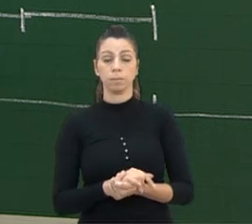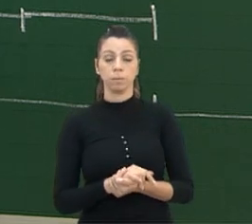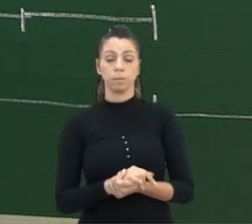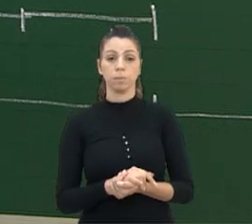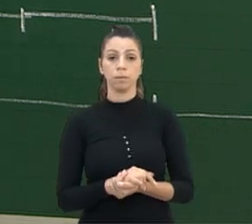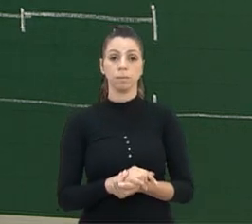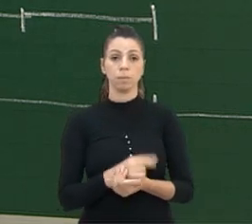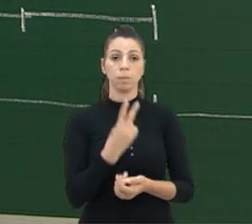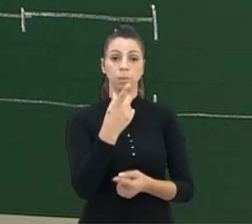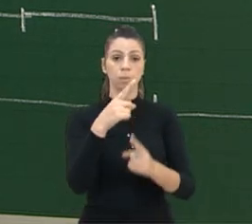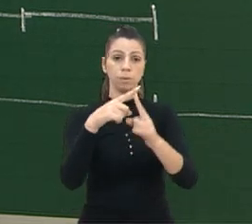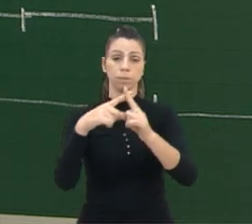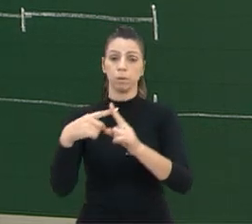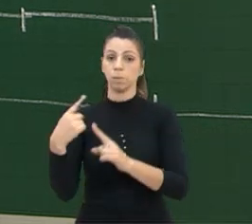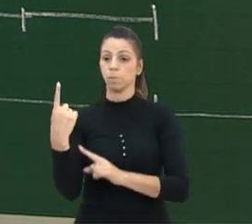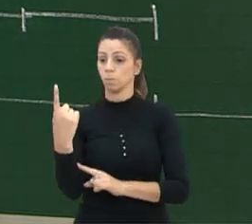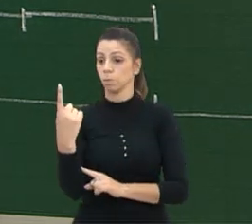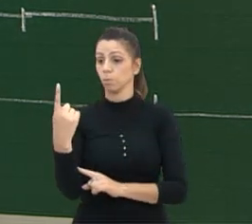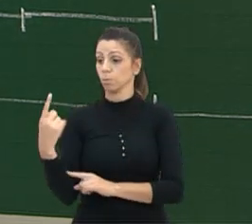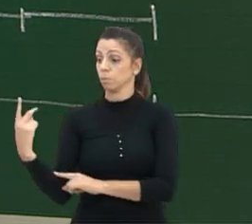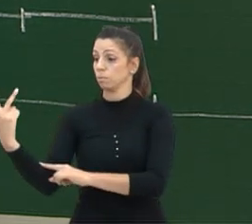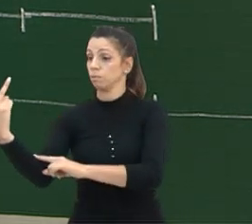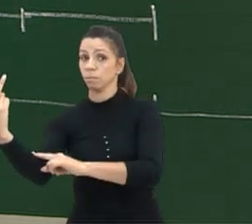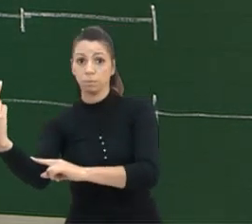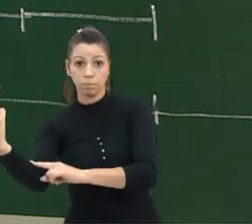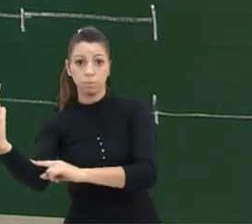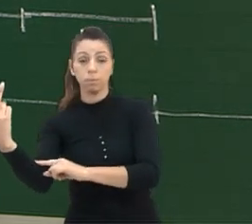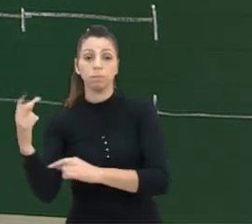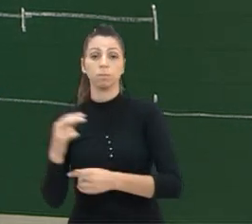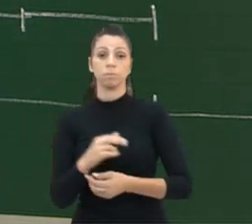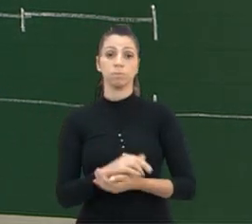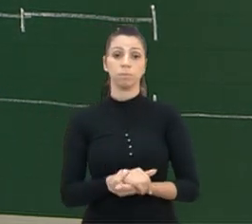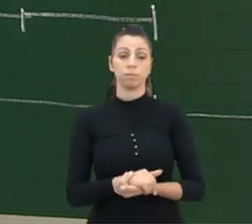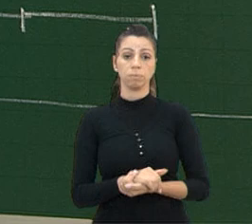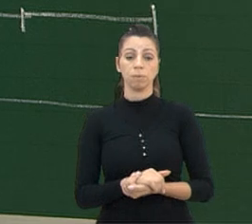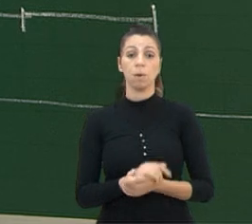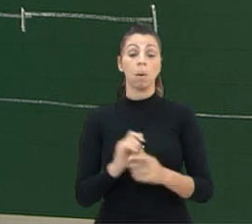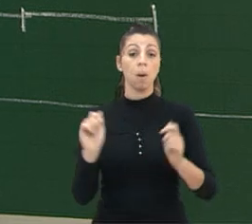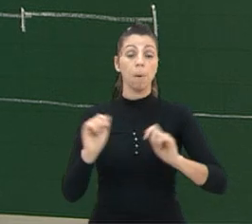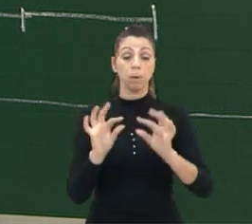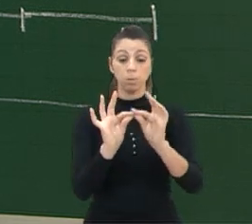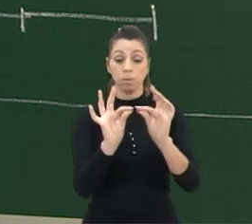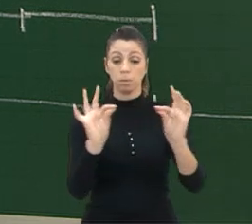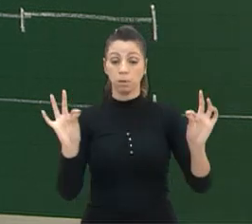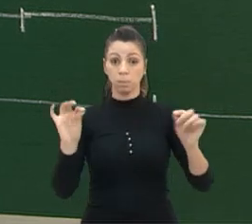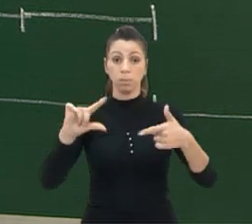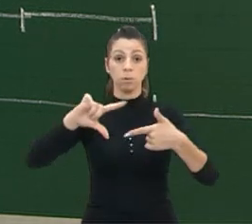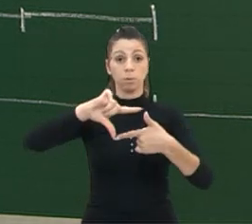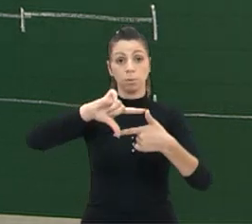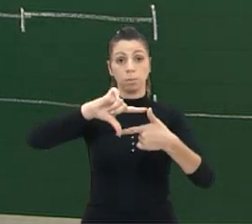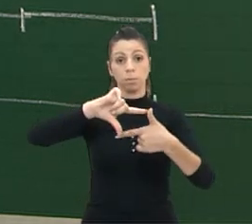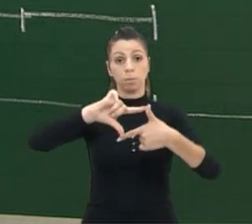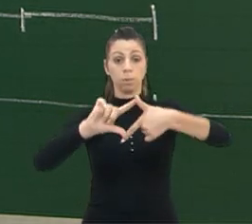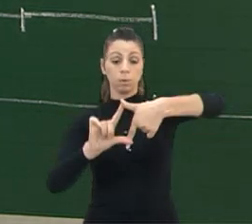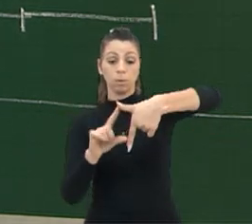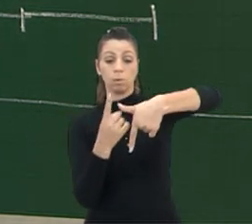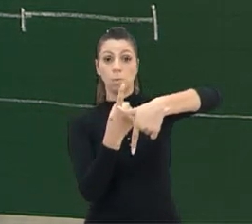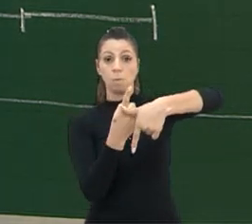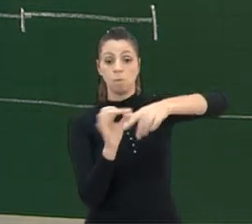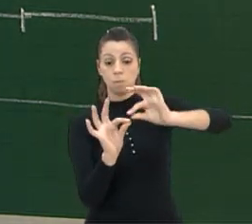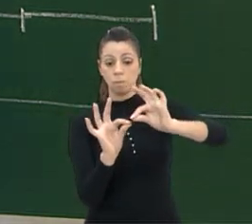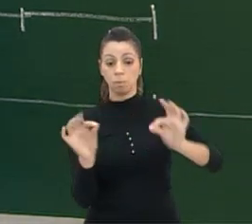2 vezes 1, 2. Então, só preciso de um retângulo de comprimento 2 e largura 1, né? E se eu quiser o